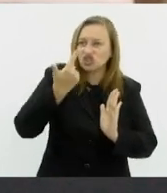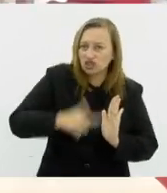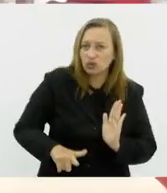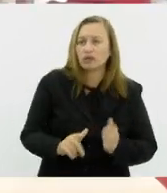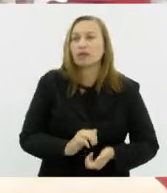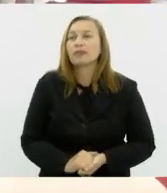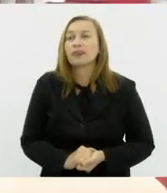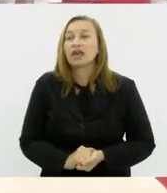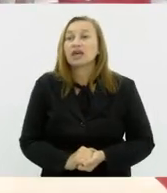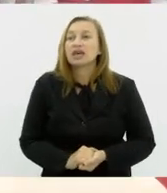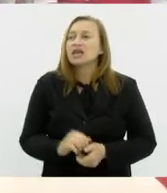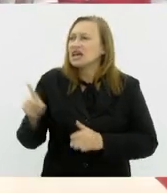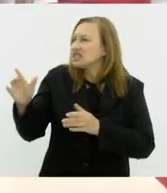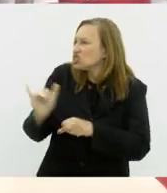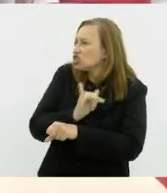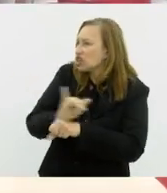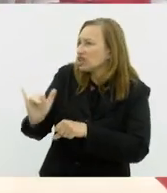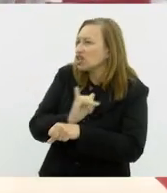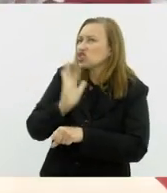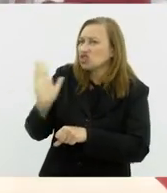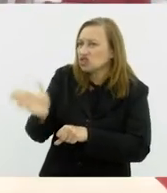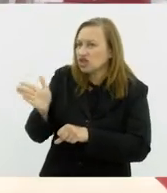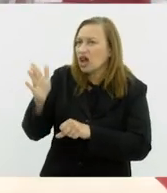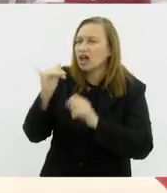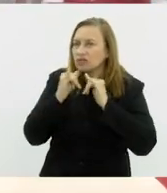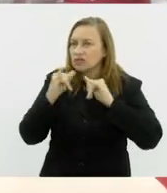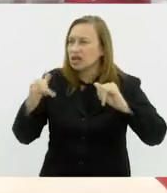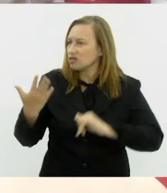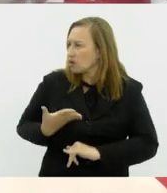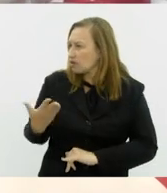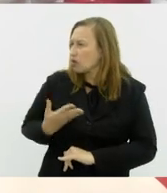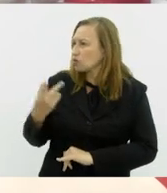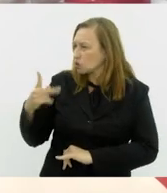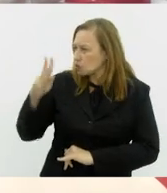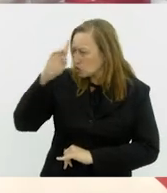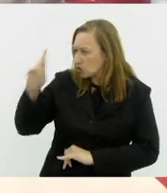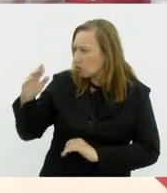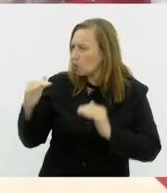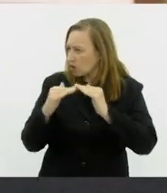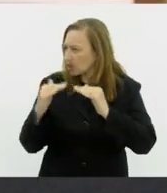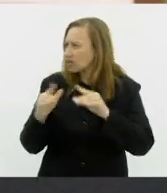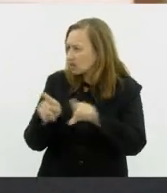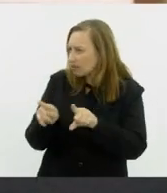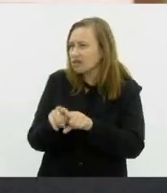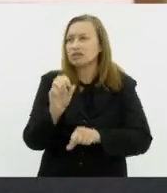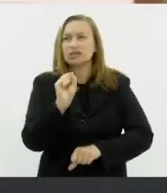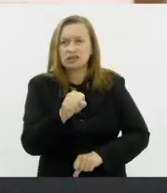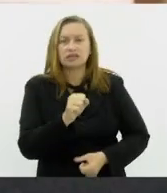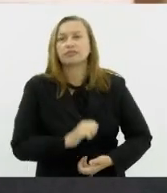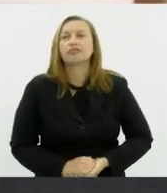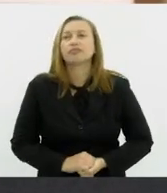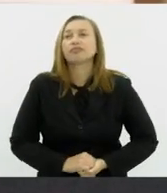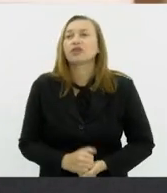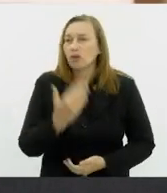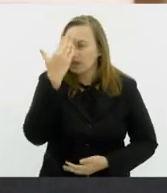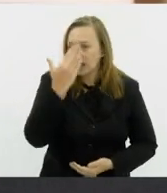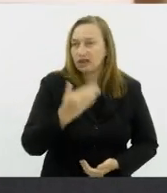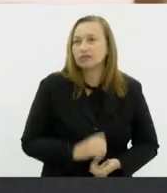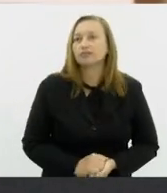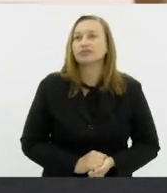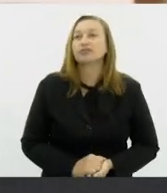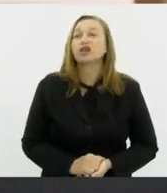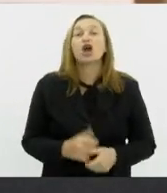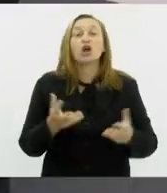vocês, essas medidas que foram anunciadas, então, pelo seu colega, o senhor concordaria com elas também? Sem dúvida nenhuma. Certo. Obrigado. Eu só